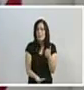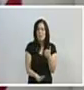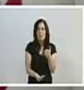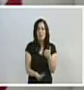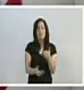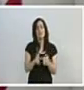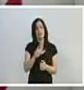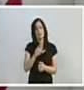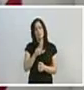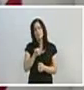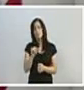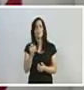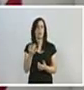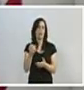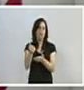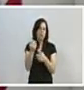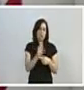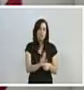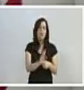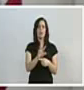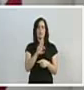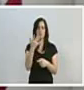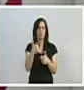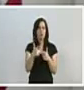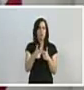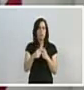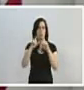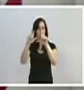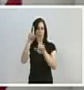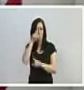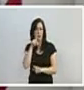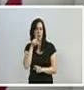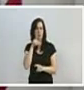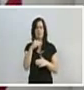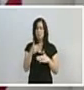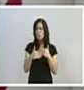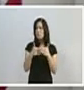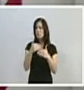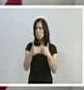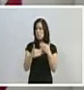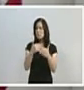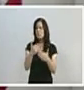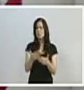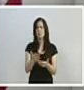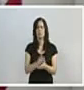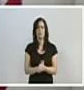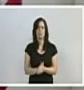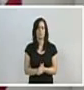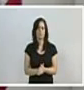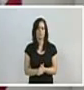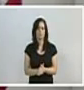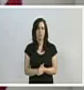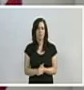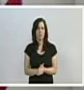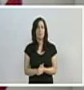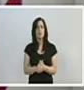resolveriam boa parte dessas ruas de placa amarela. Andaram um pouco depois, ainda não concluso, o